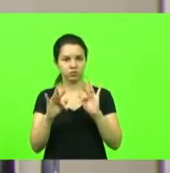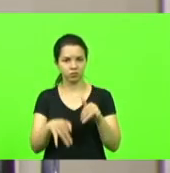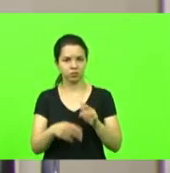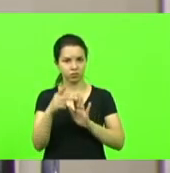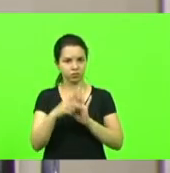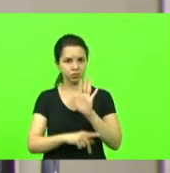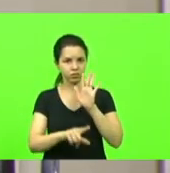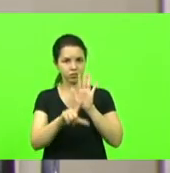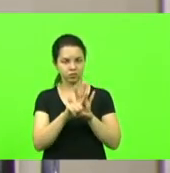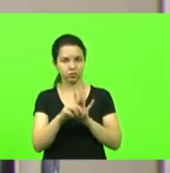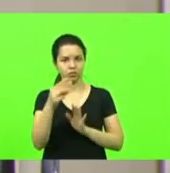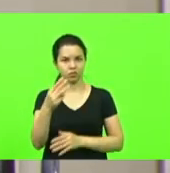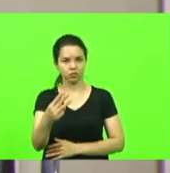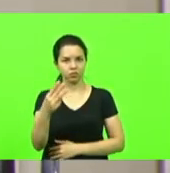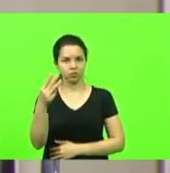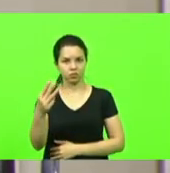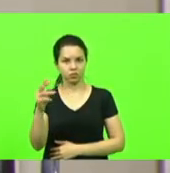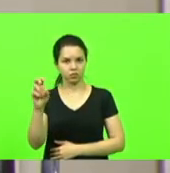de lei